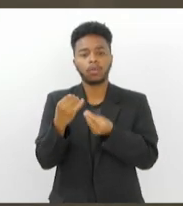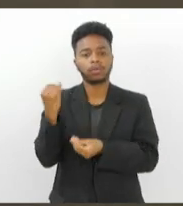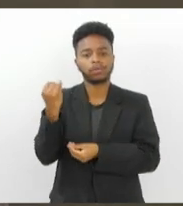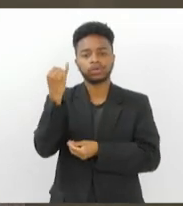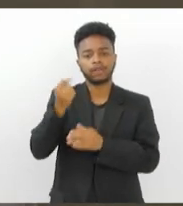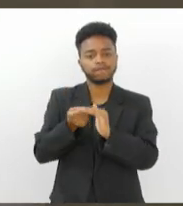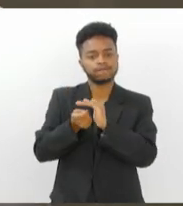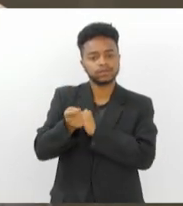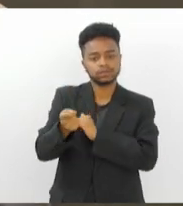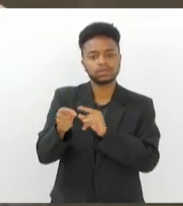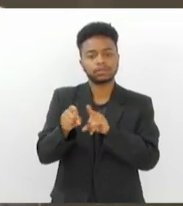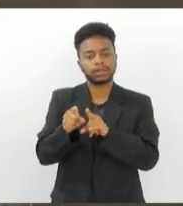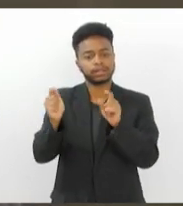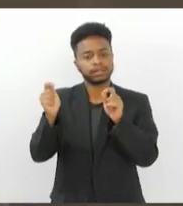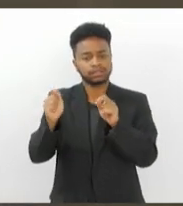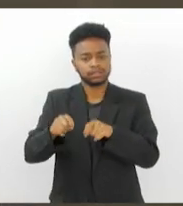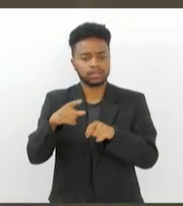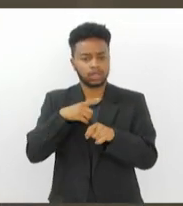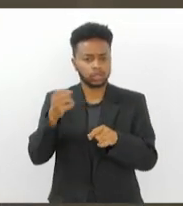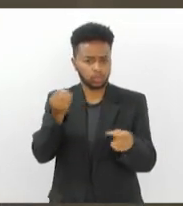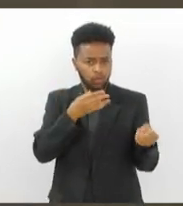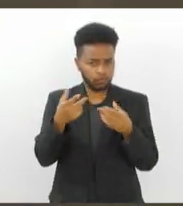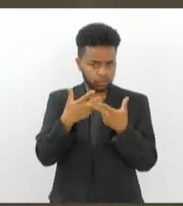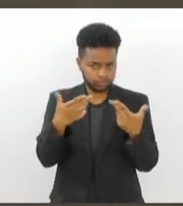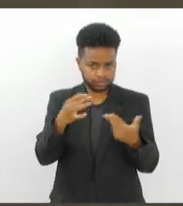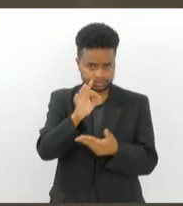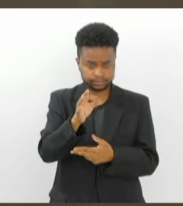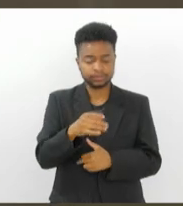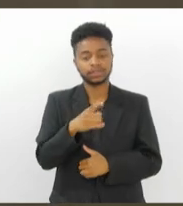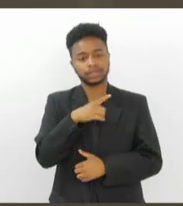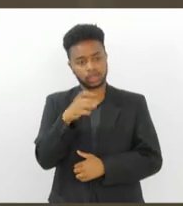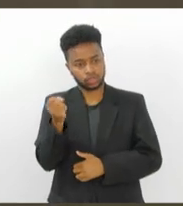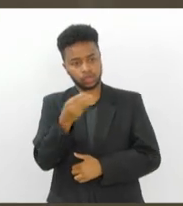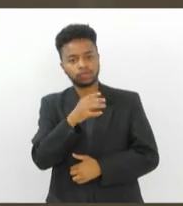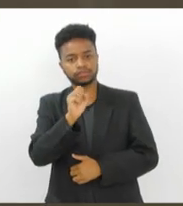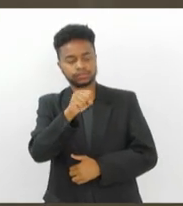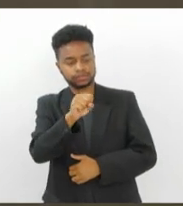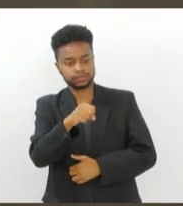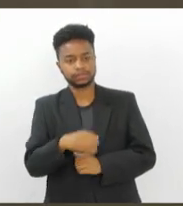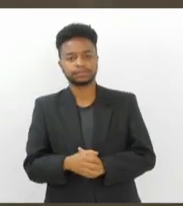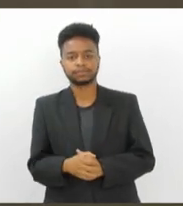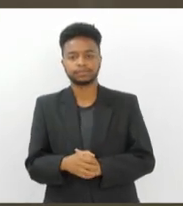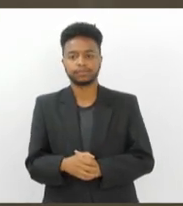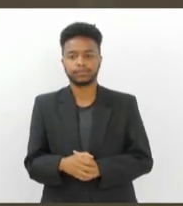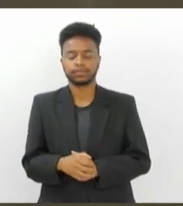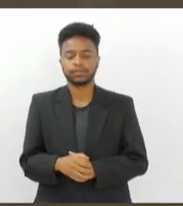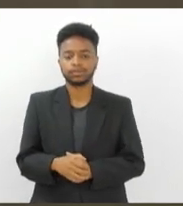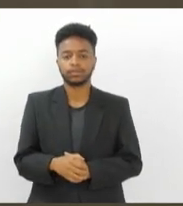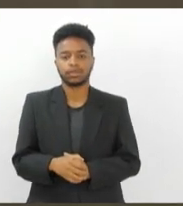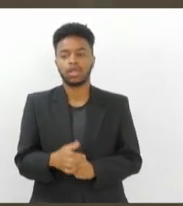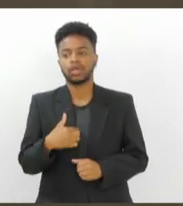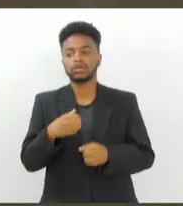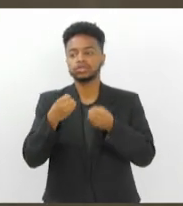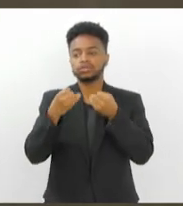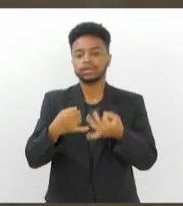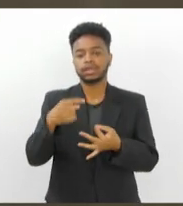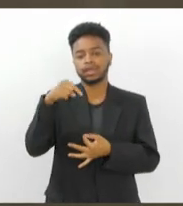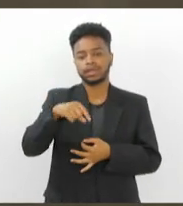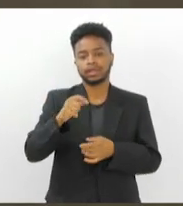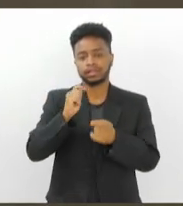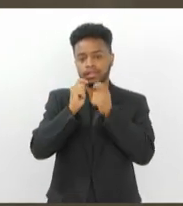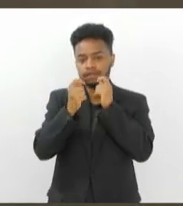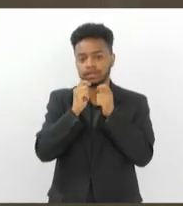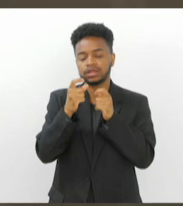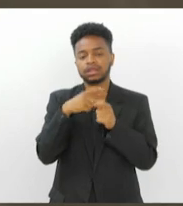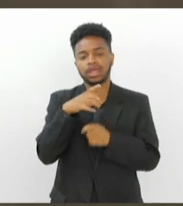investimento e há novidades também nesse espaço Sim há novidades assim a gente tem como eu até falei na entrevista aqui a gente tem